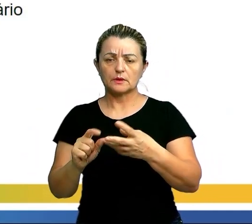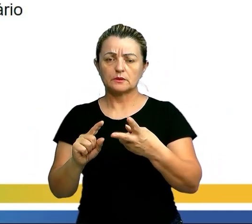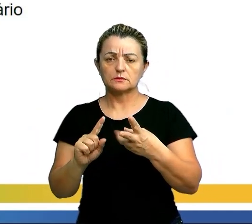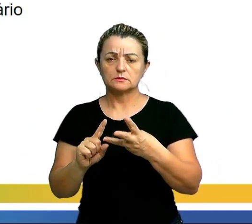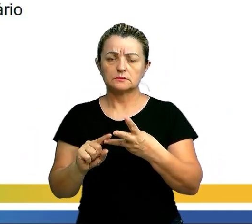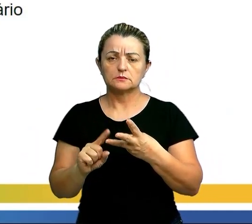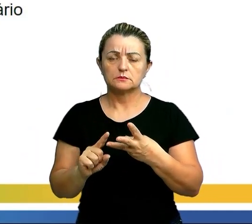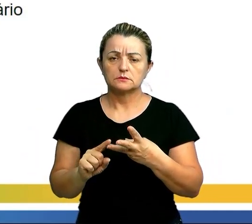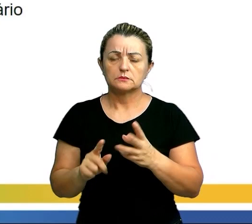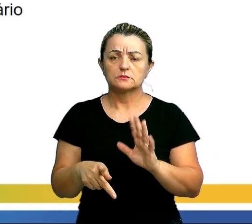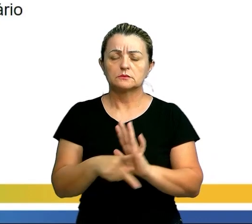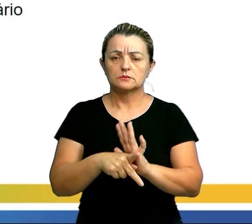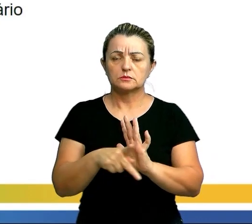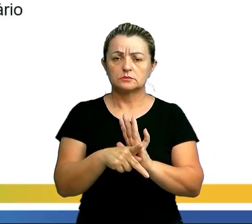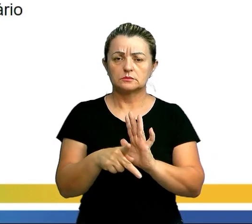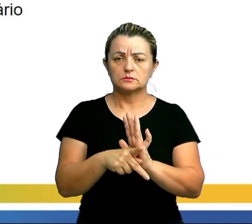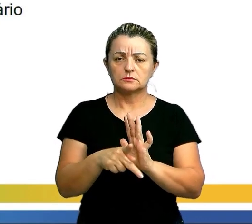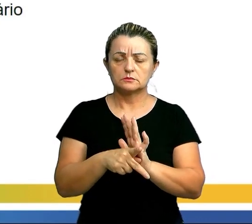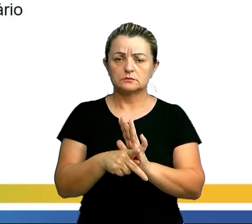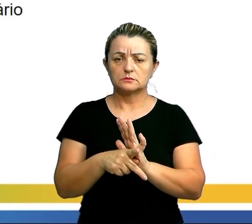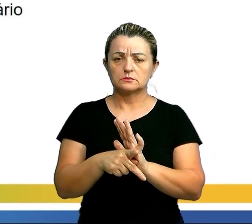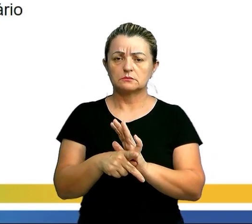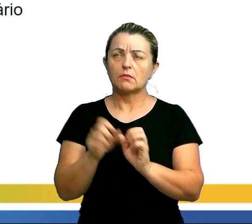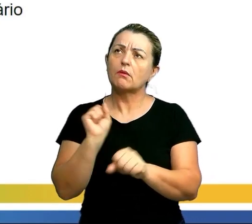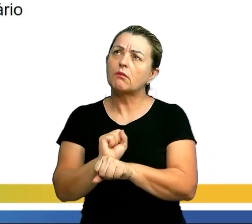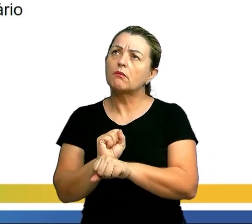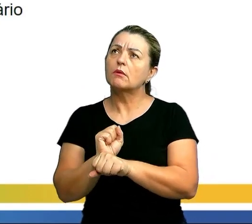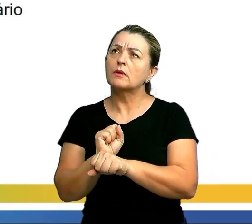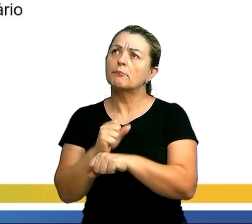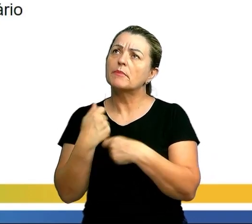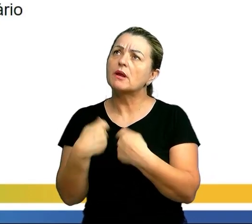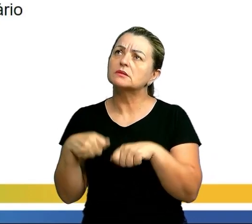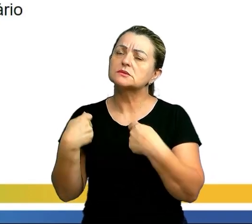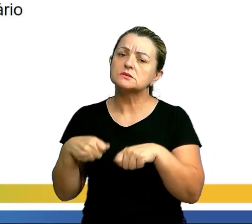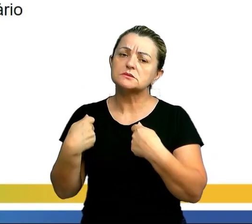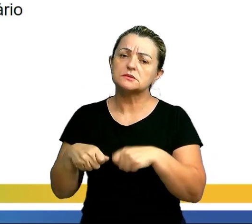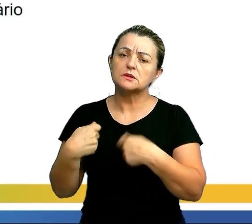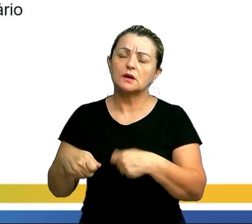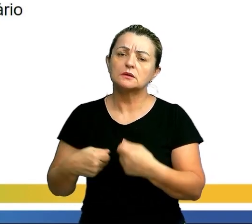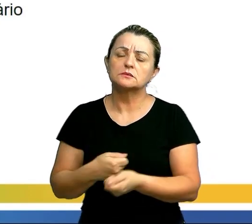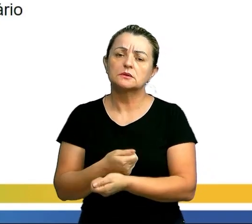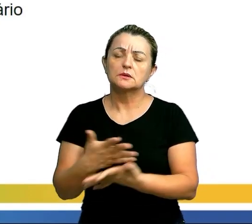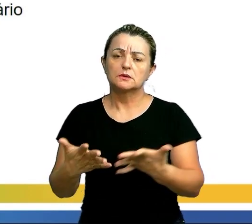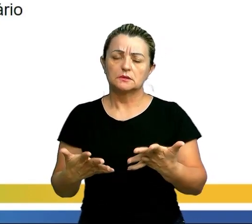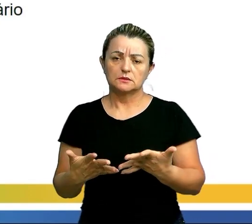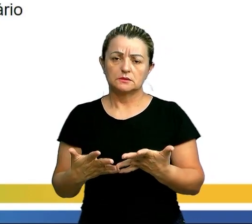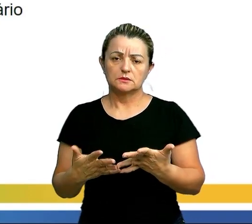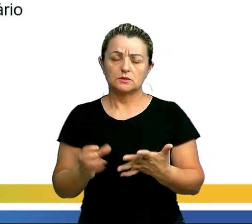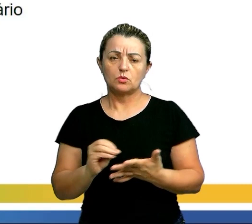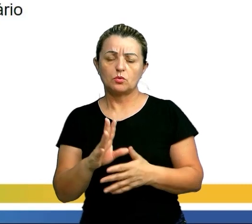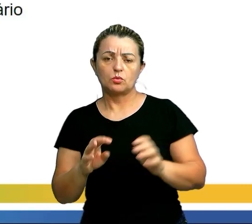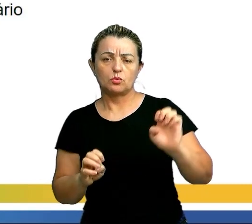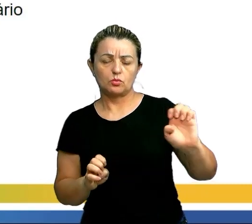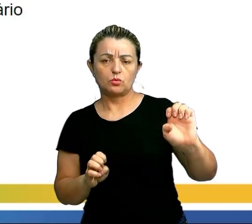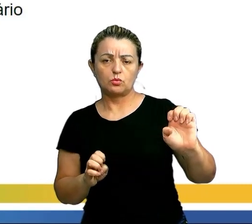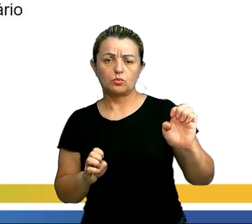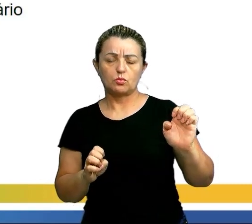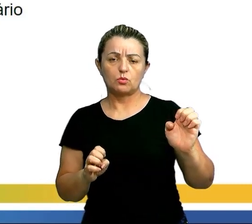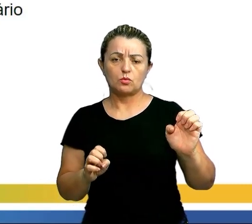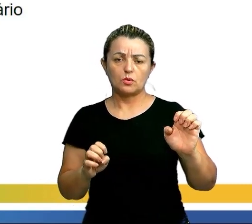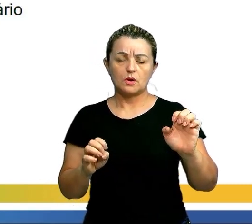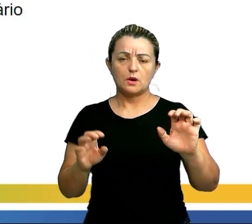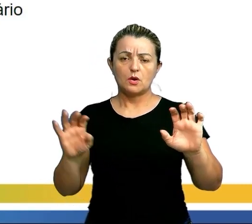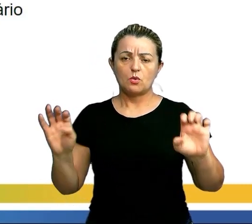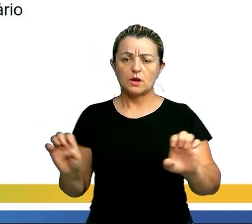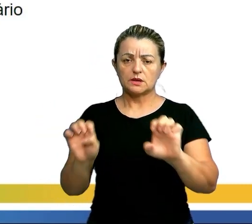A característica do Mercosul é a dependência da exportação agrícola. Ou seria, no caso da letra E, a equivalência na